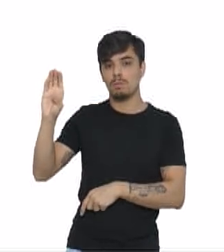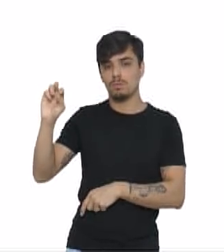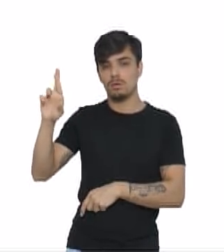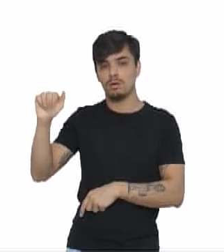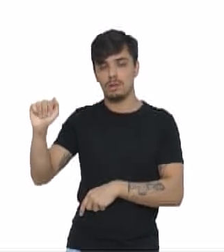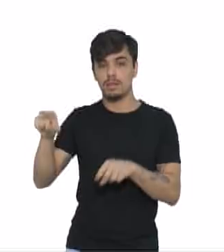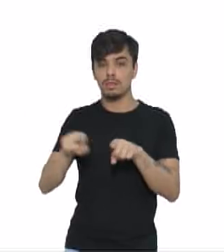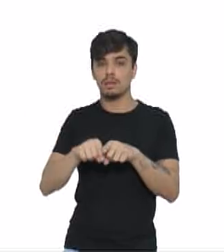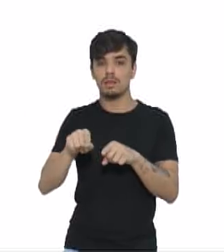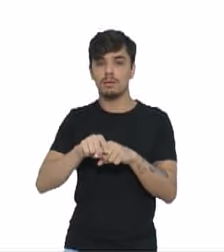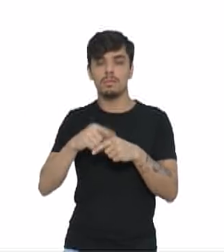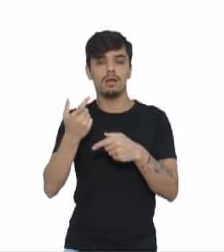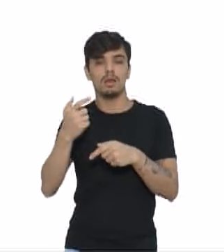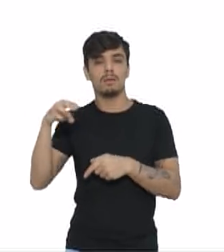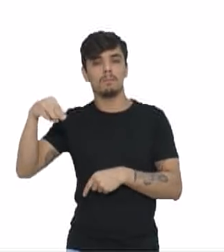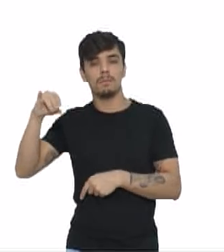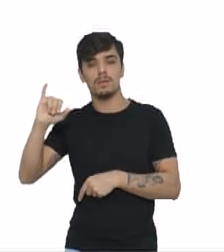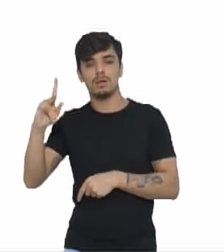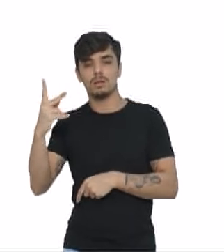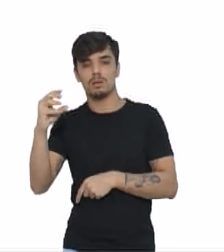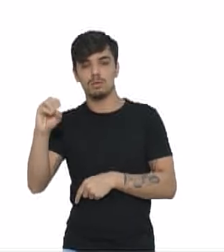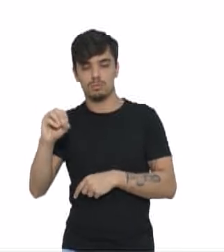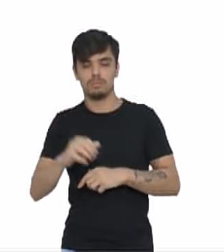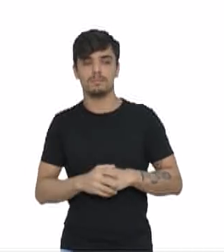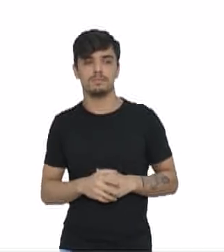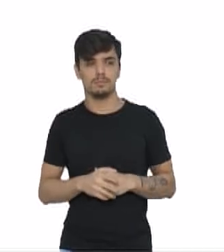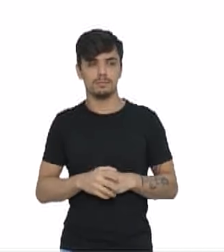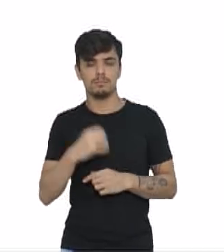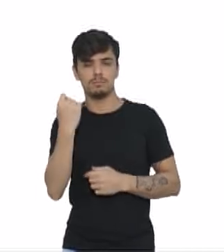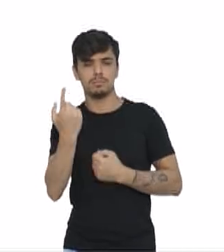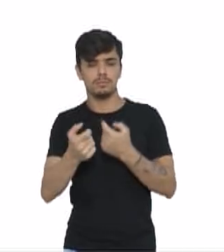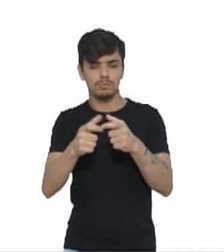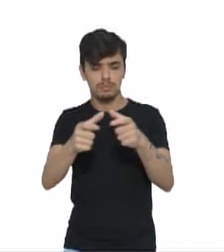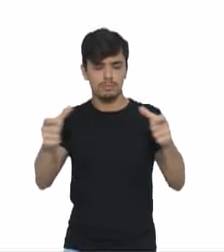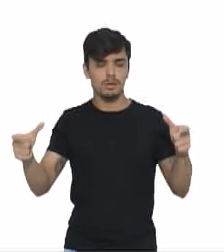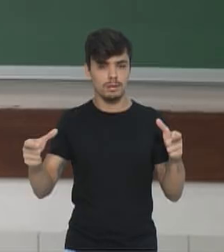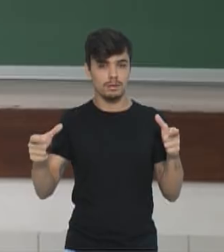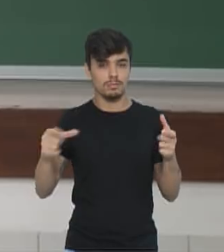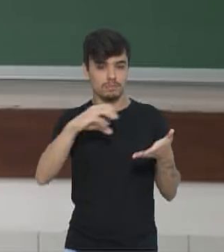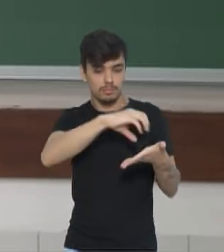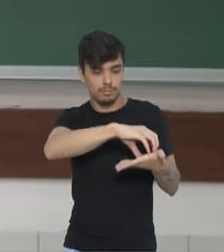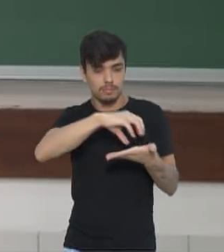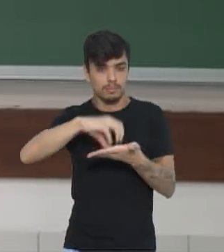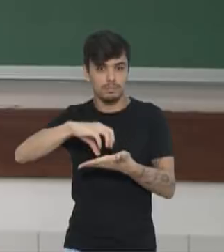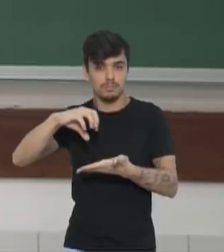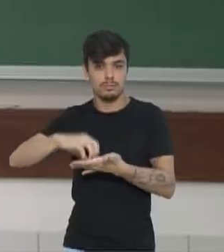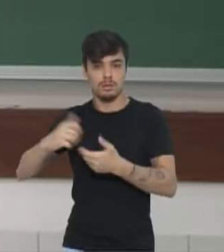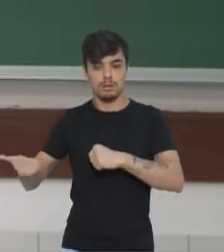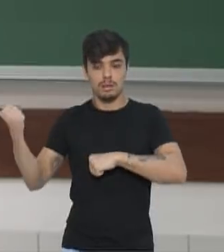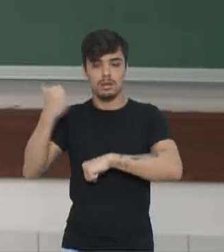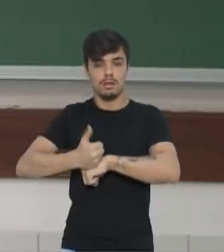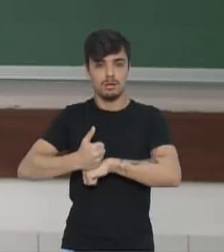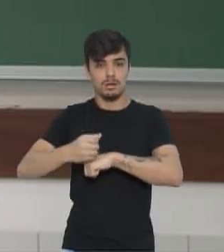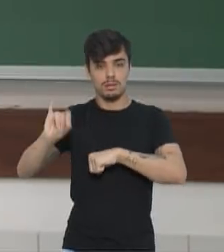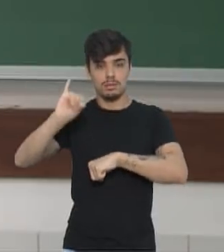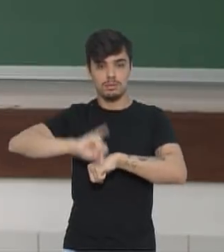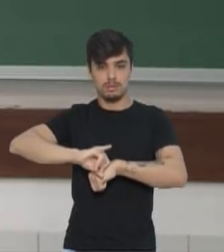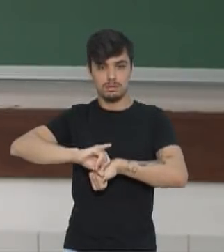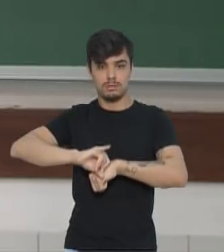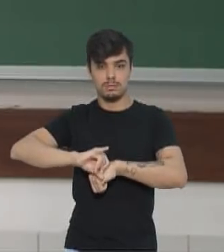algumas regiões do Brasil. A maioria dessas tribos, elas não possuíam uma autoridade central. O que você vai ter?